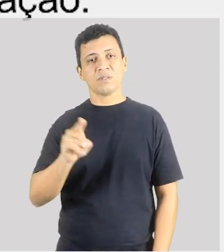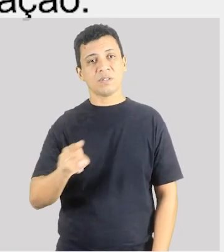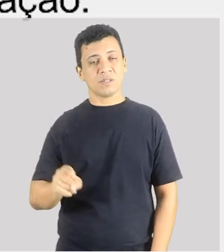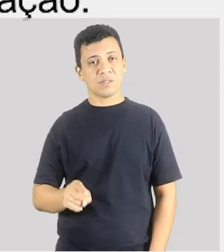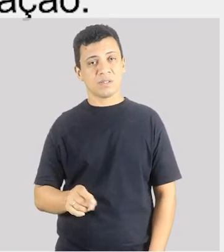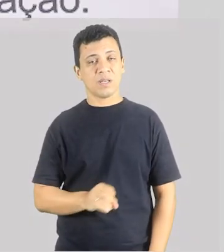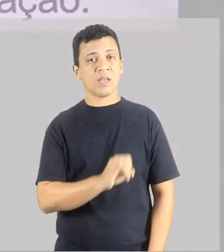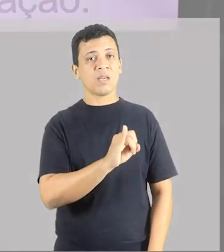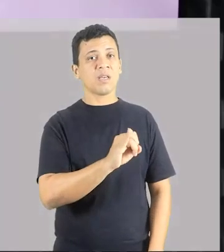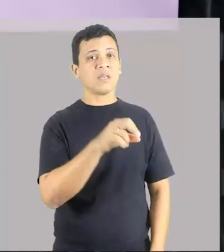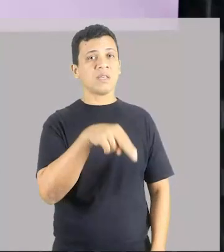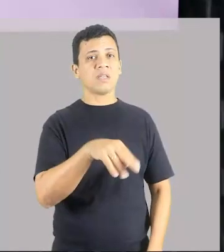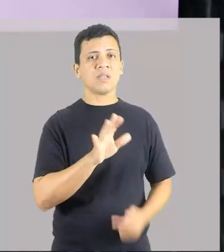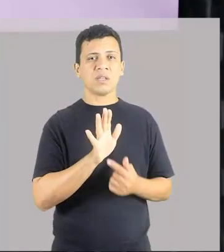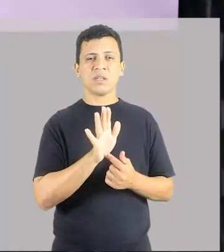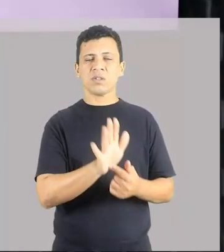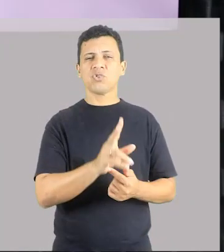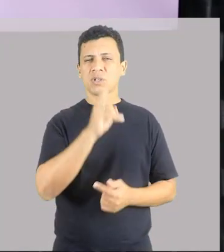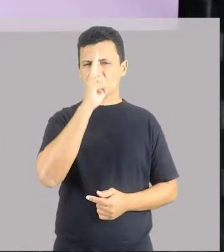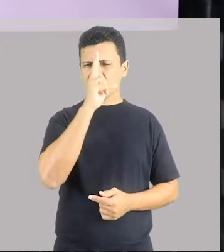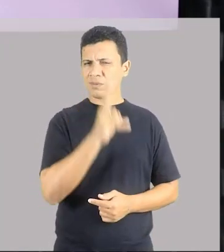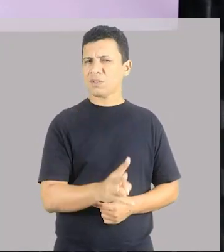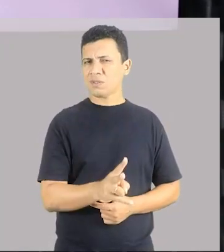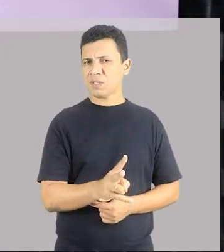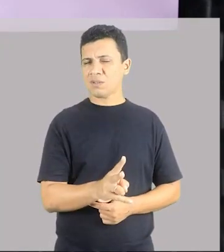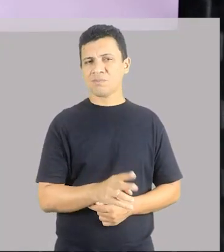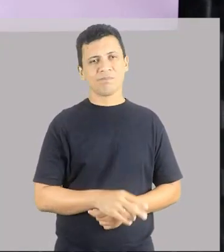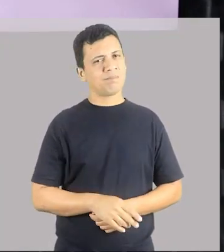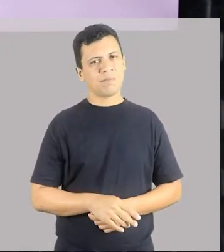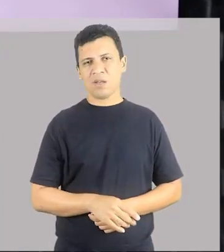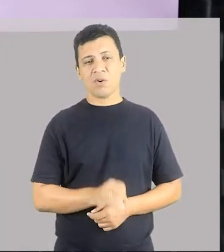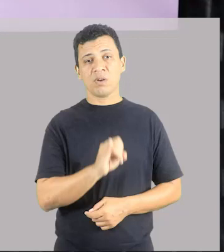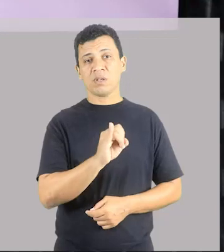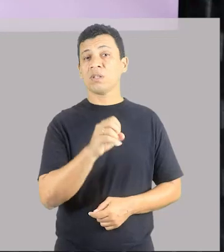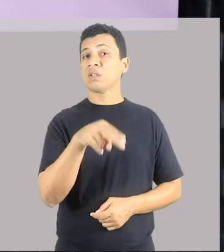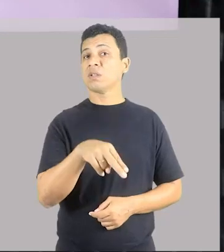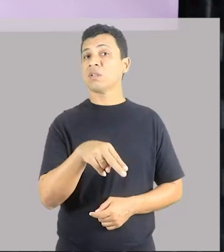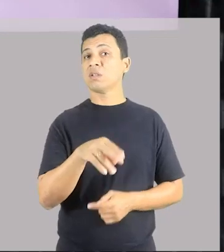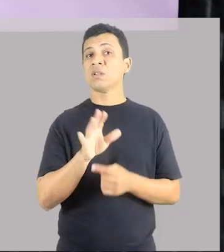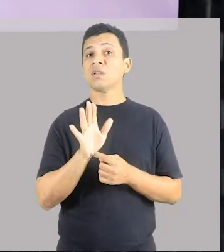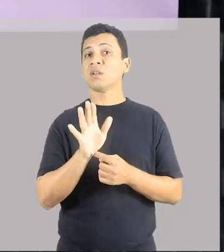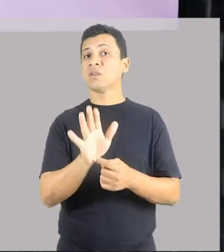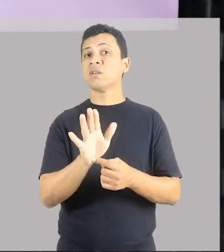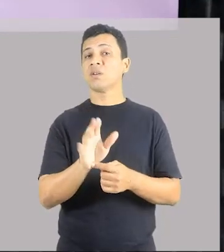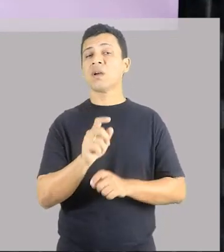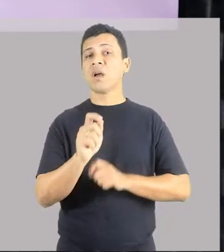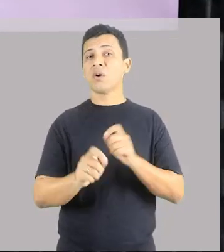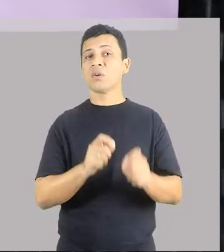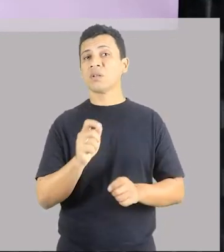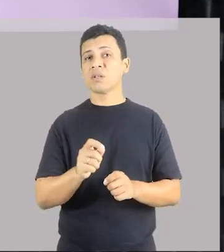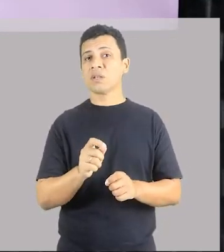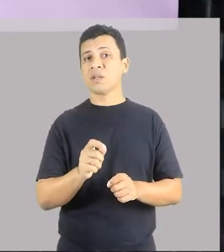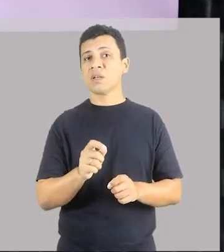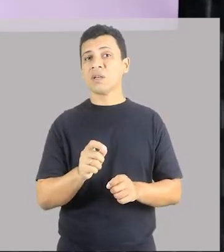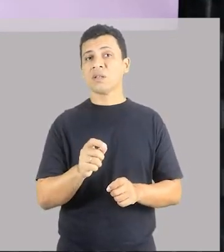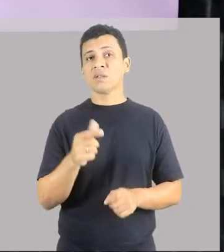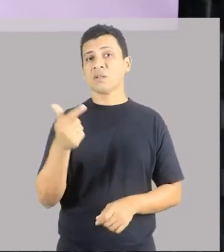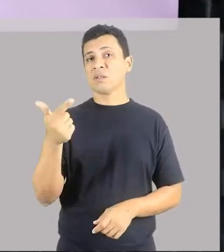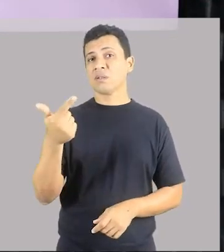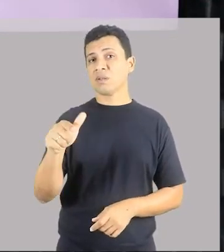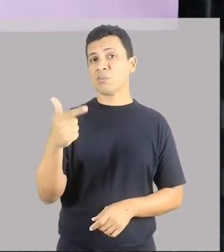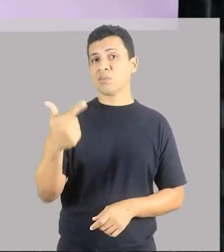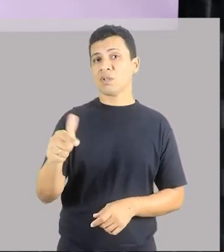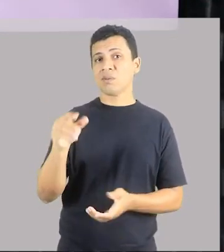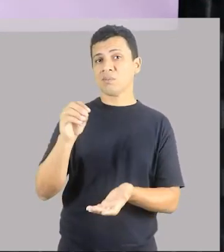indica intensidade não infeliz indica o prefixo I indica eh referência da negação